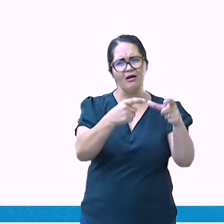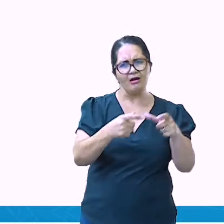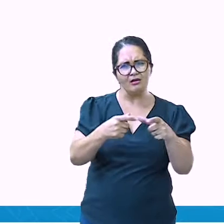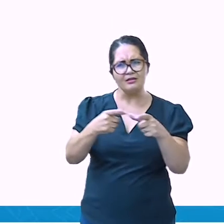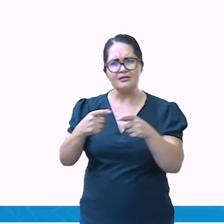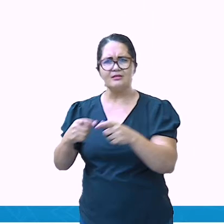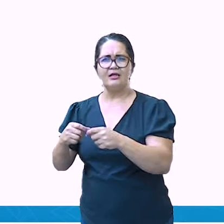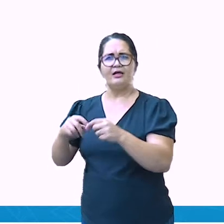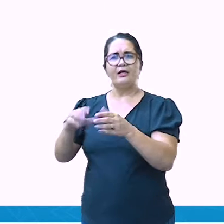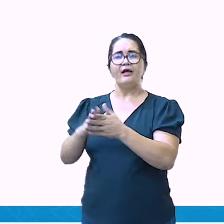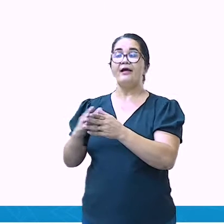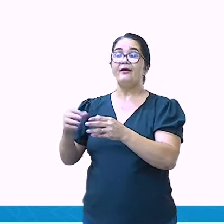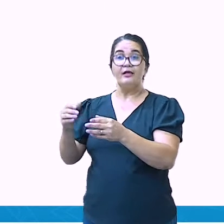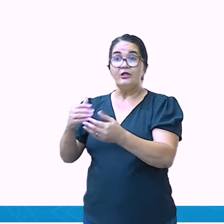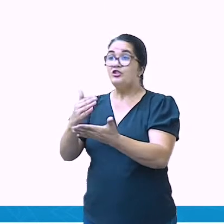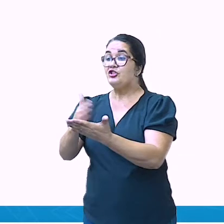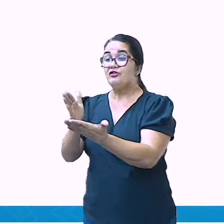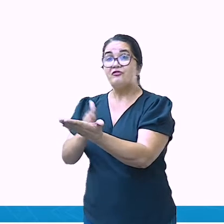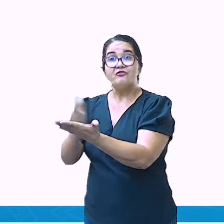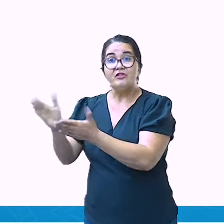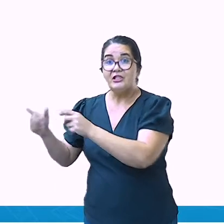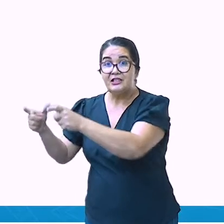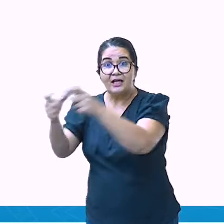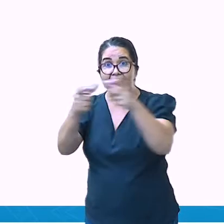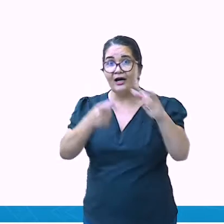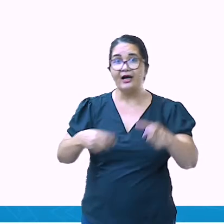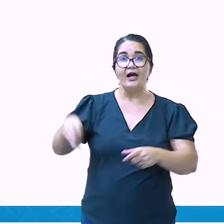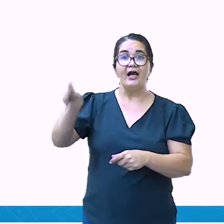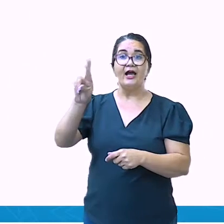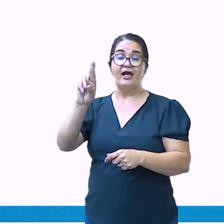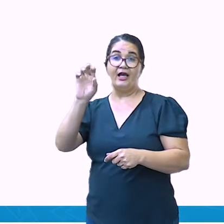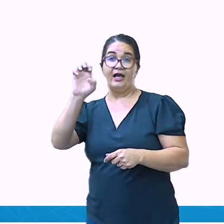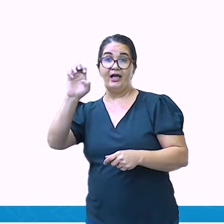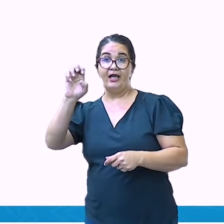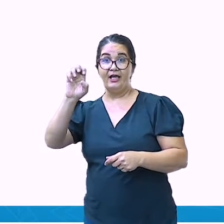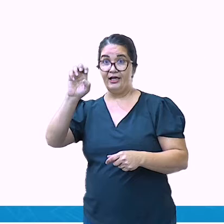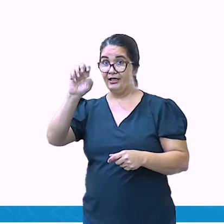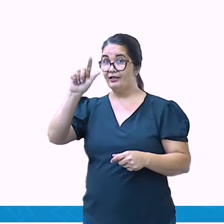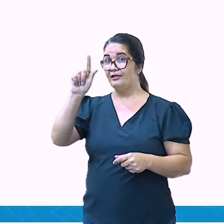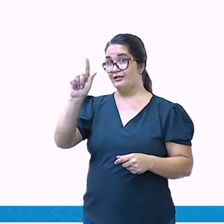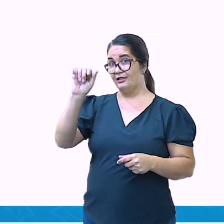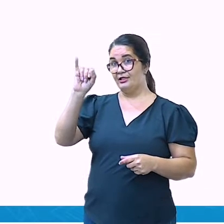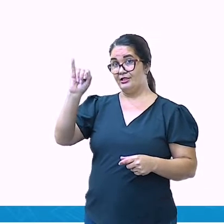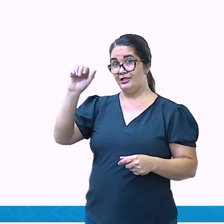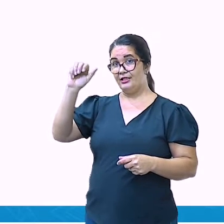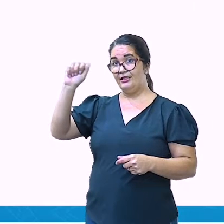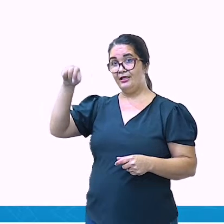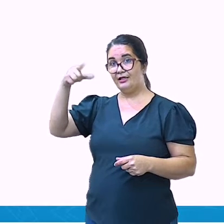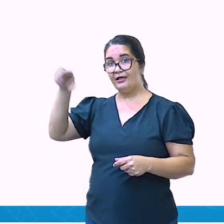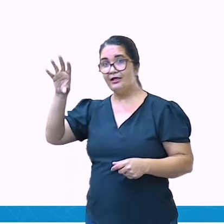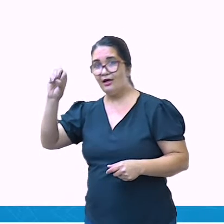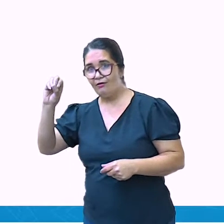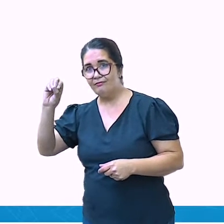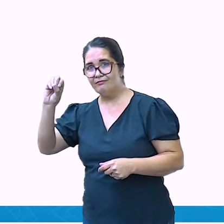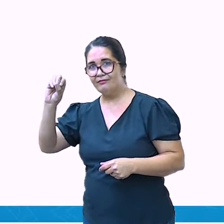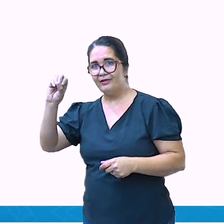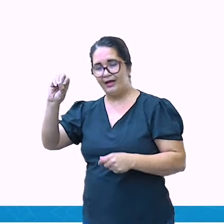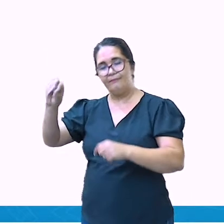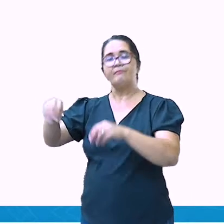Regionalizar é dividir um espaço por características comuns. Então,